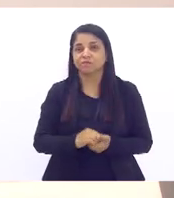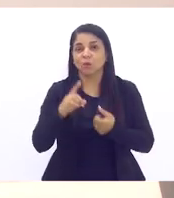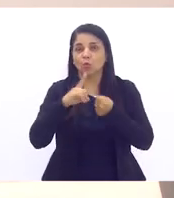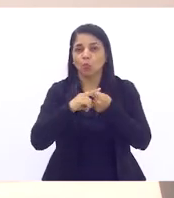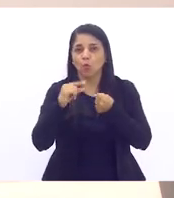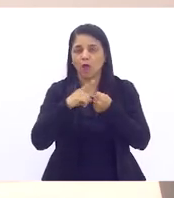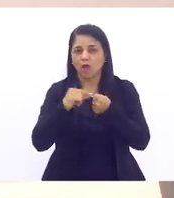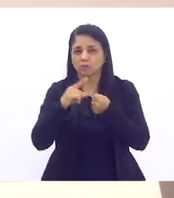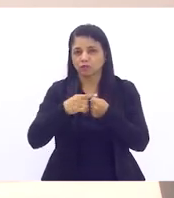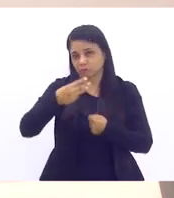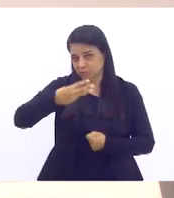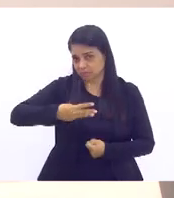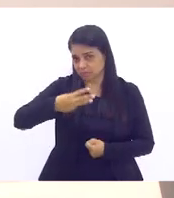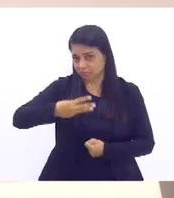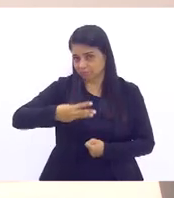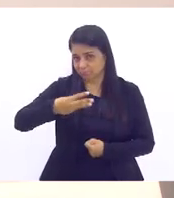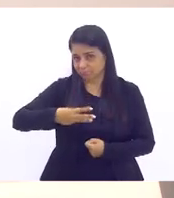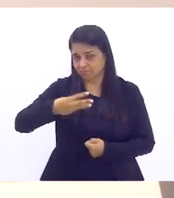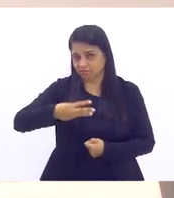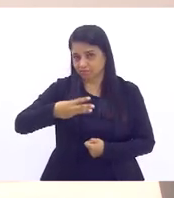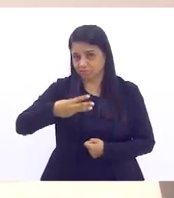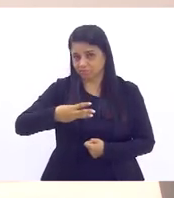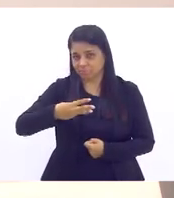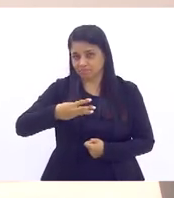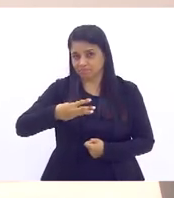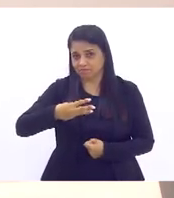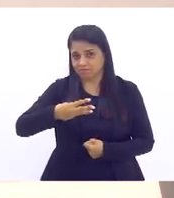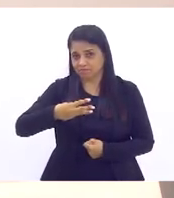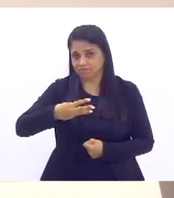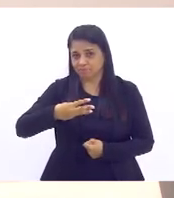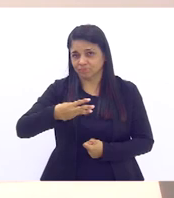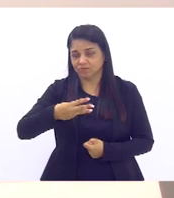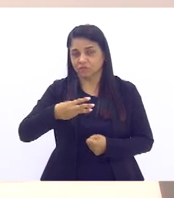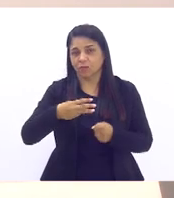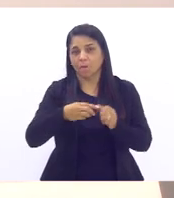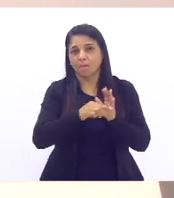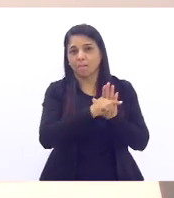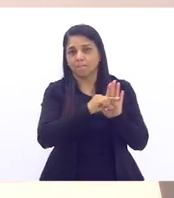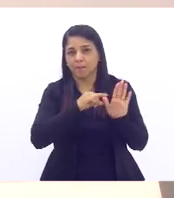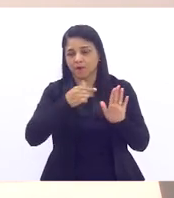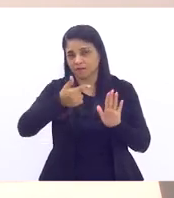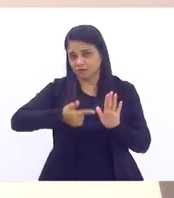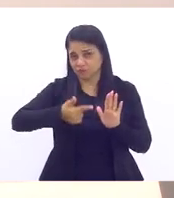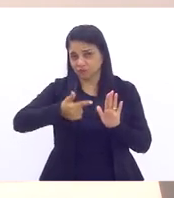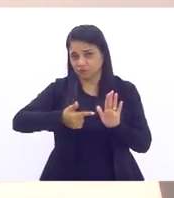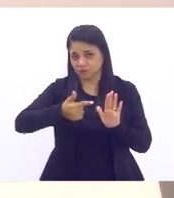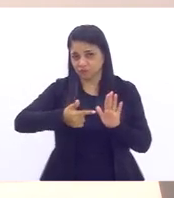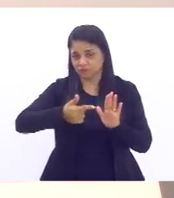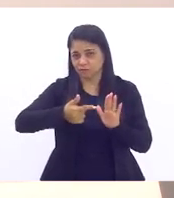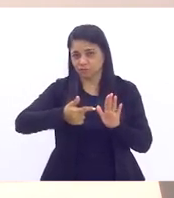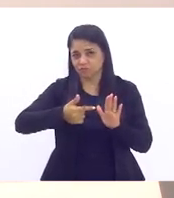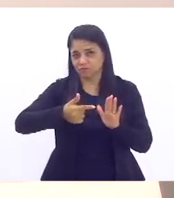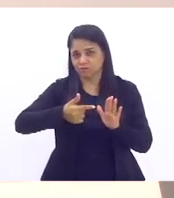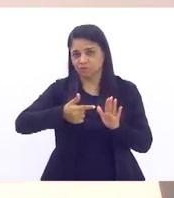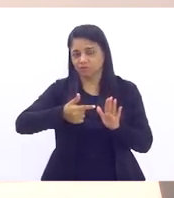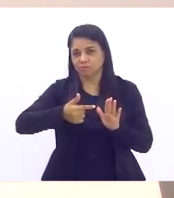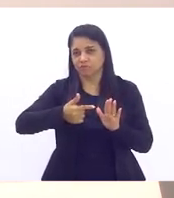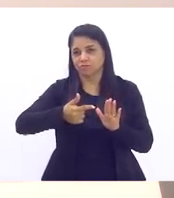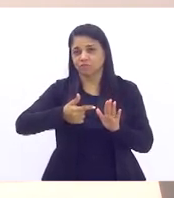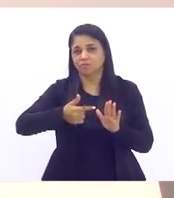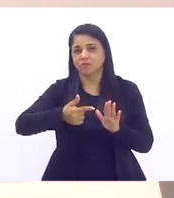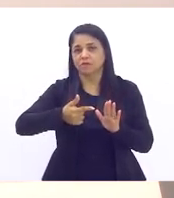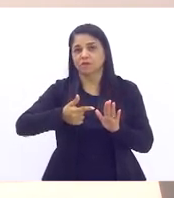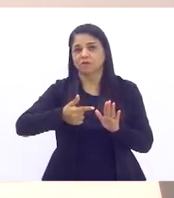no artigo 3º no parágrafo segundo Consta aqui a possibilidade